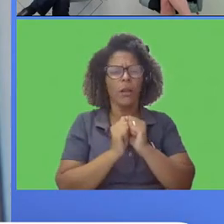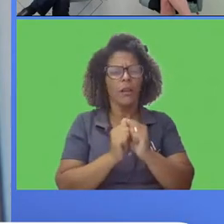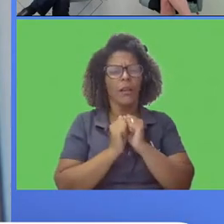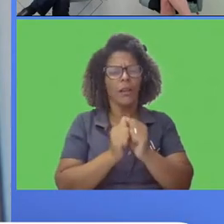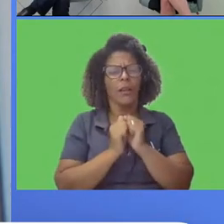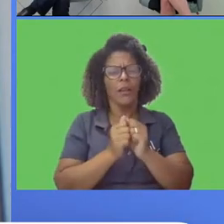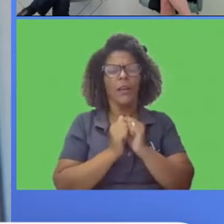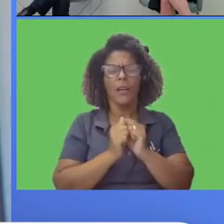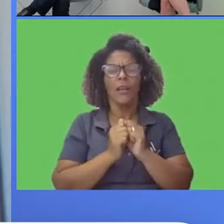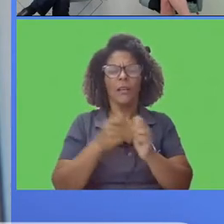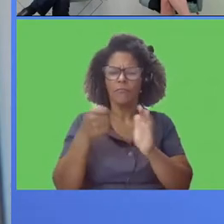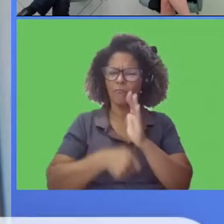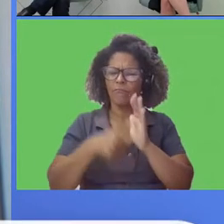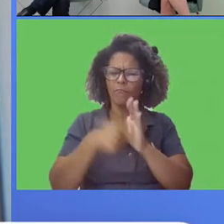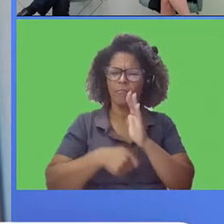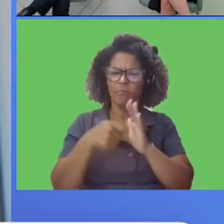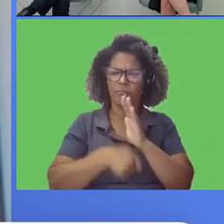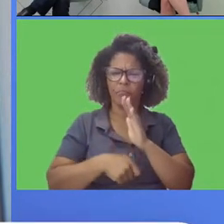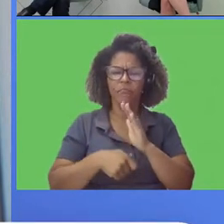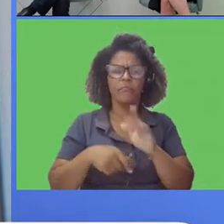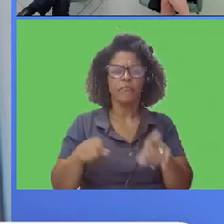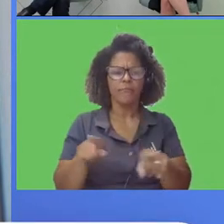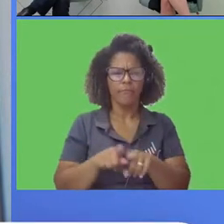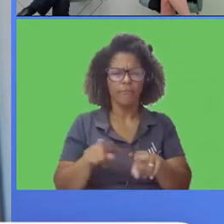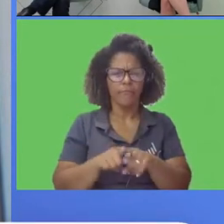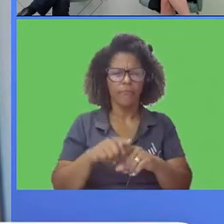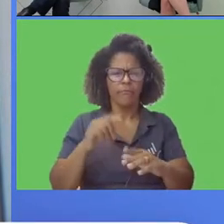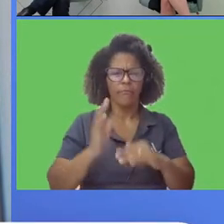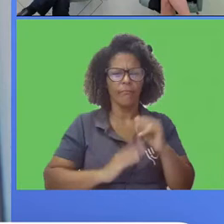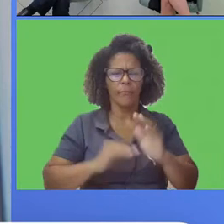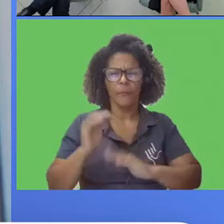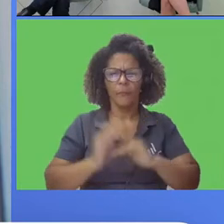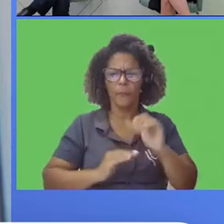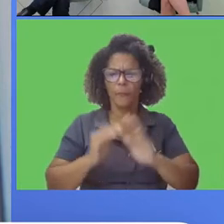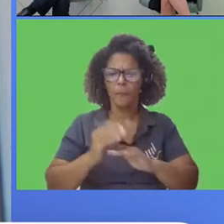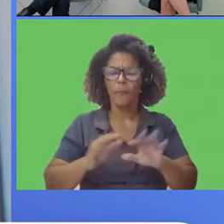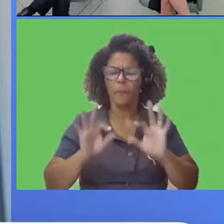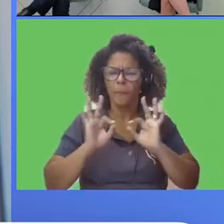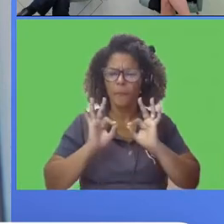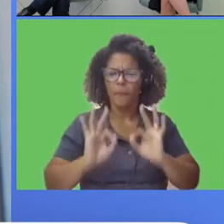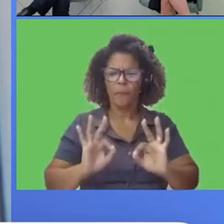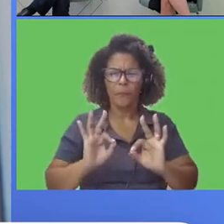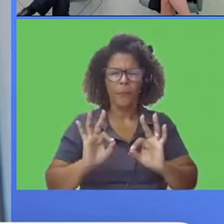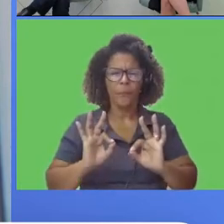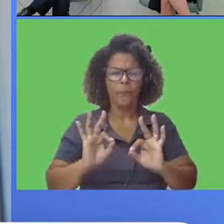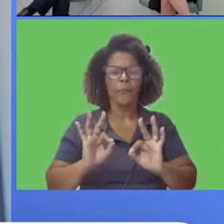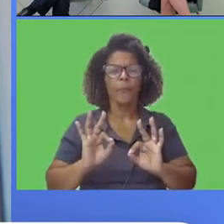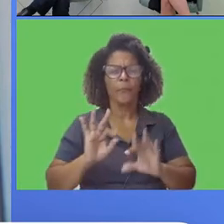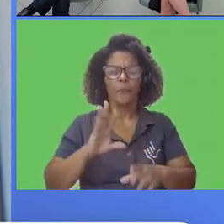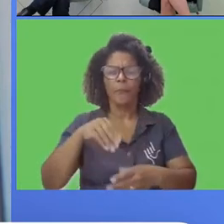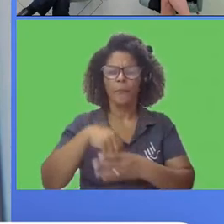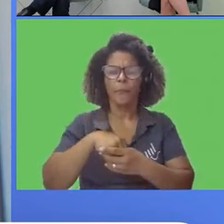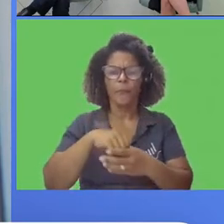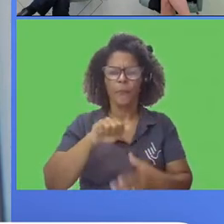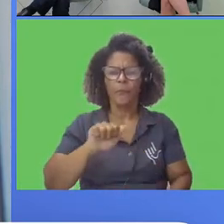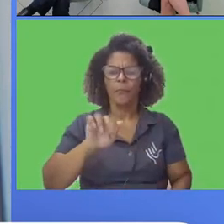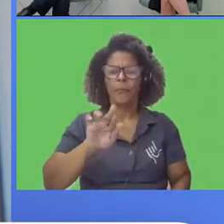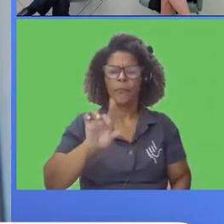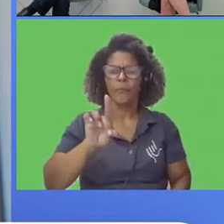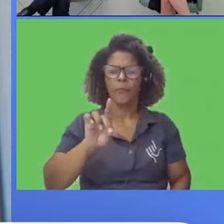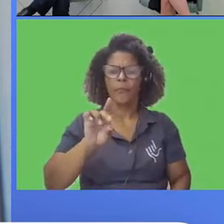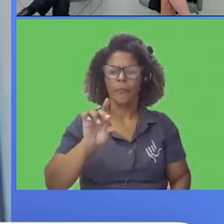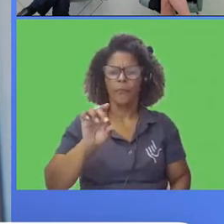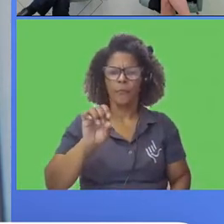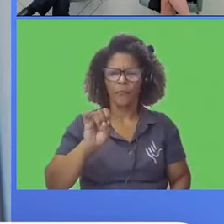ativista, além de ser uma profissional aí fundamental, né, dentre o corpo de auditores fiscais do trabalho, que tem um